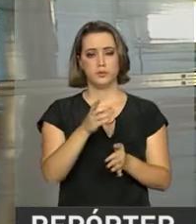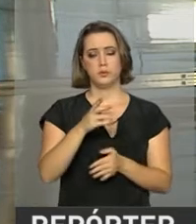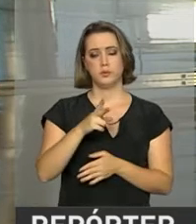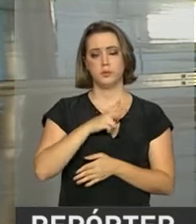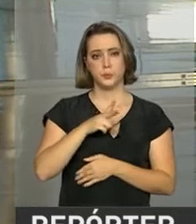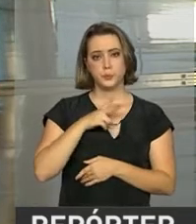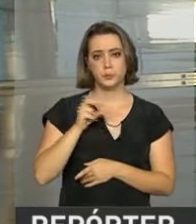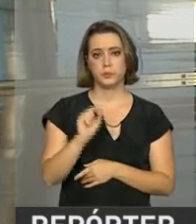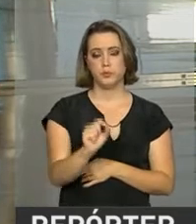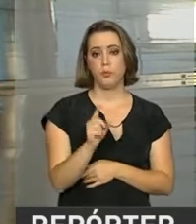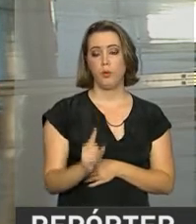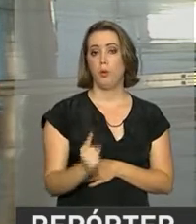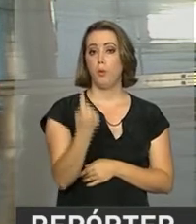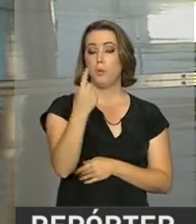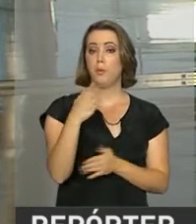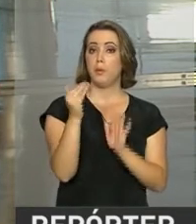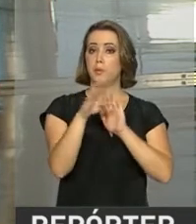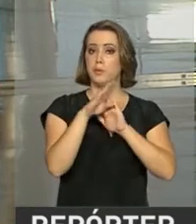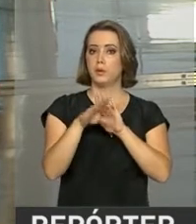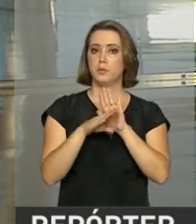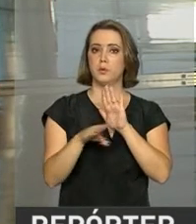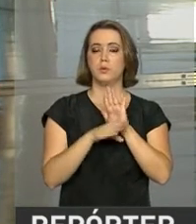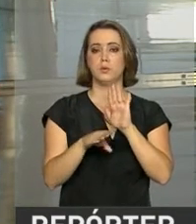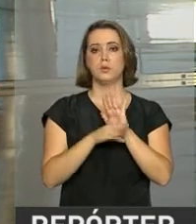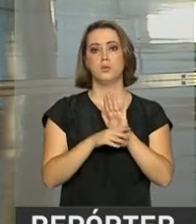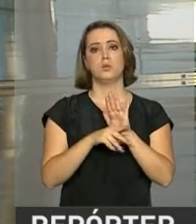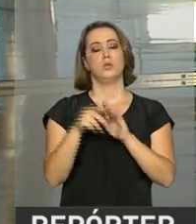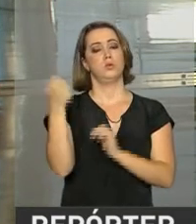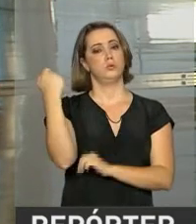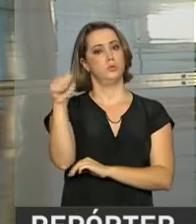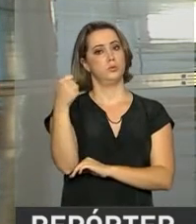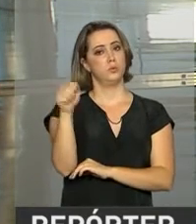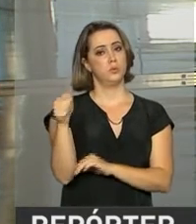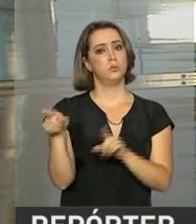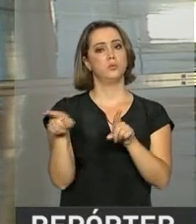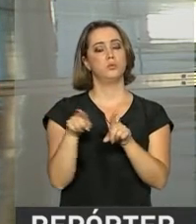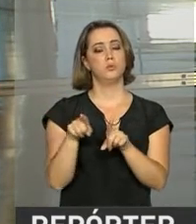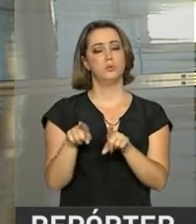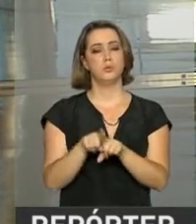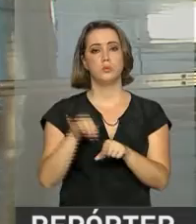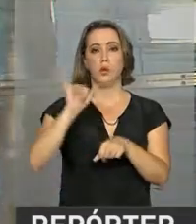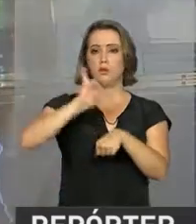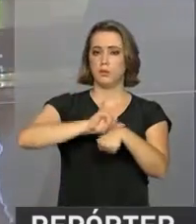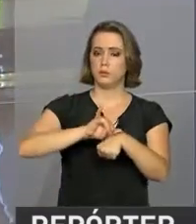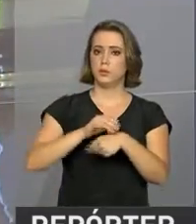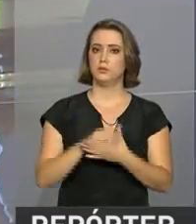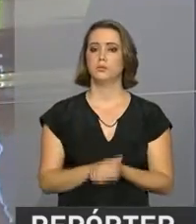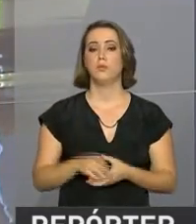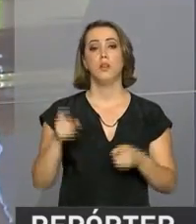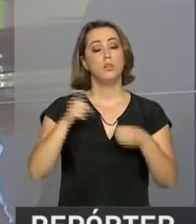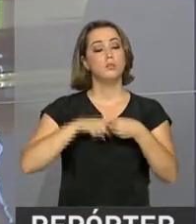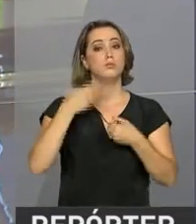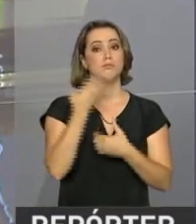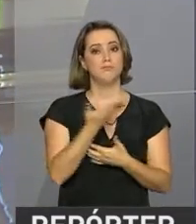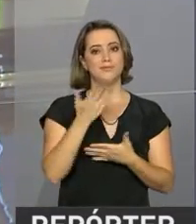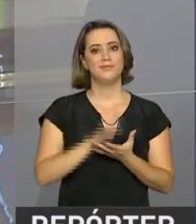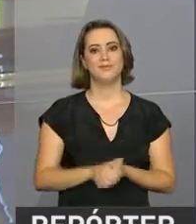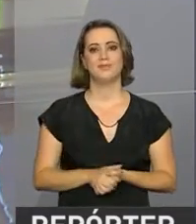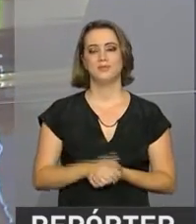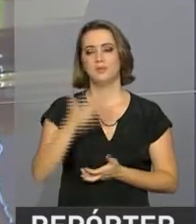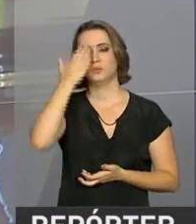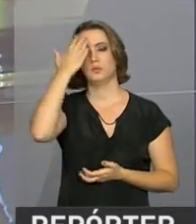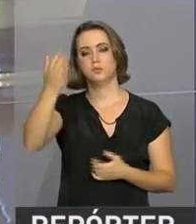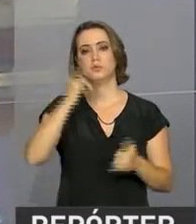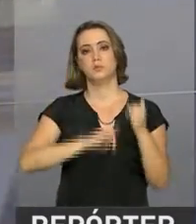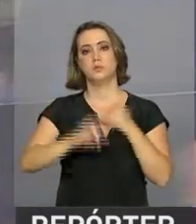nessa área vai ocorrer em porto alegre capital do rio grande do sul eu volto com você no estúdio roberto tá certo paulo